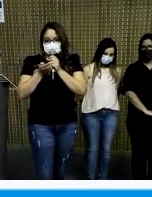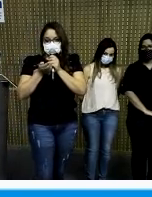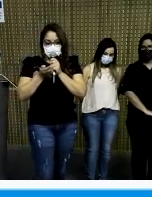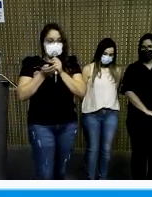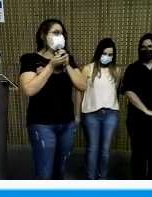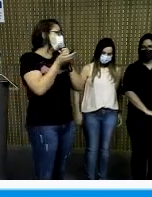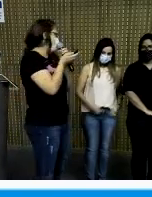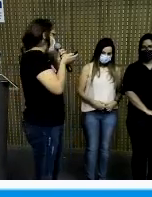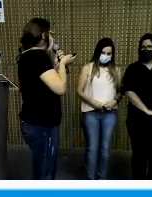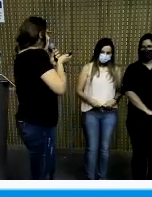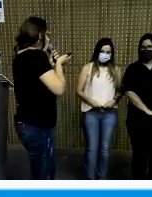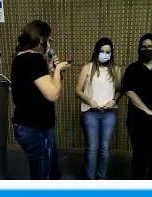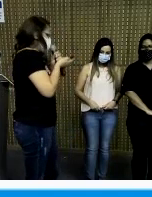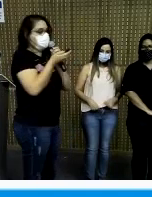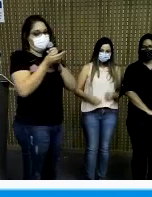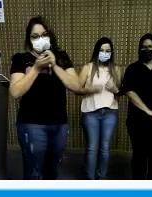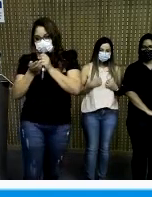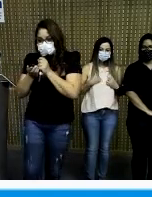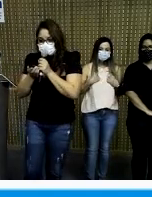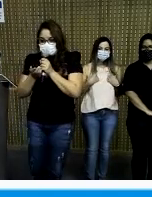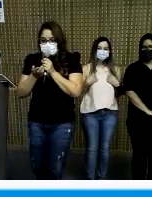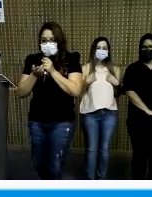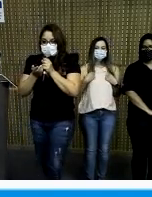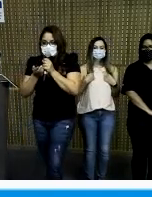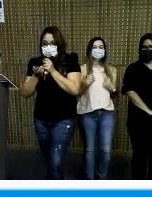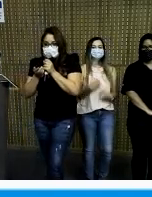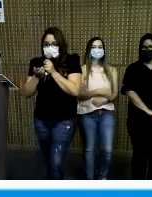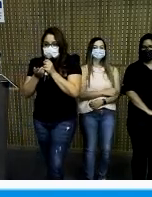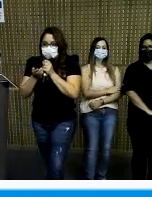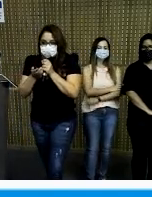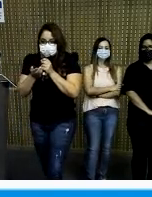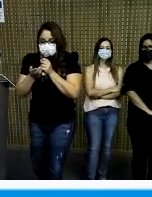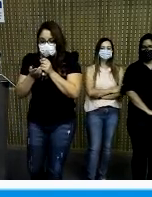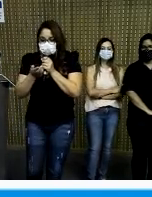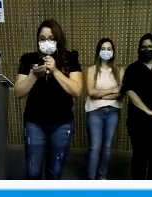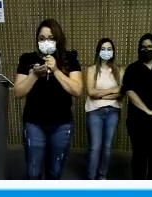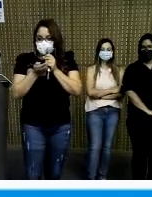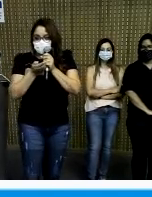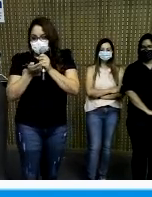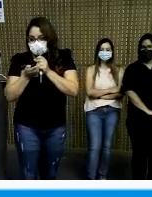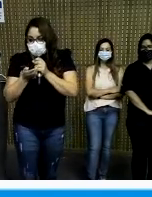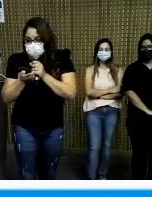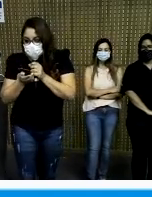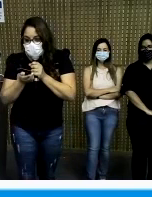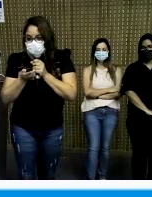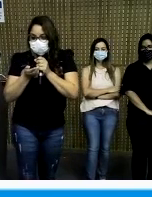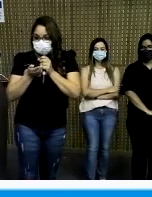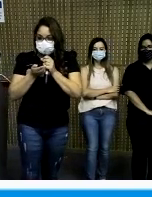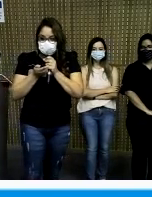250 cadastrados com diabetes, certo? E a questão do